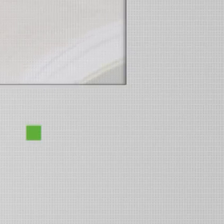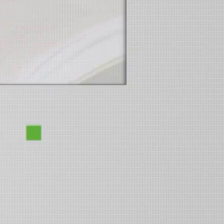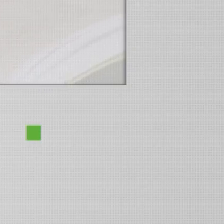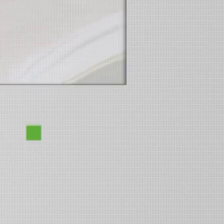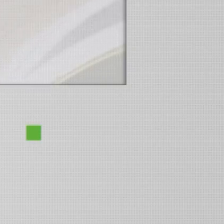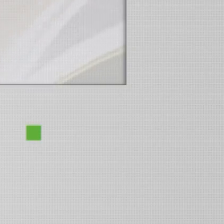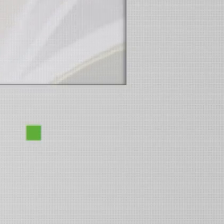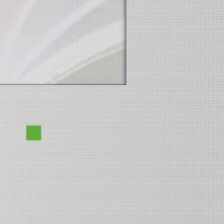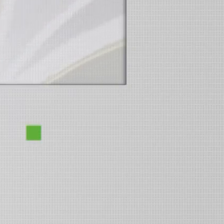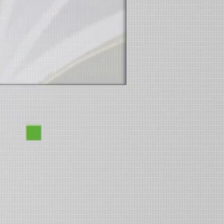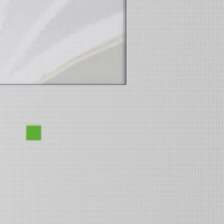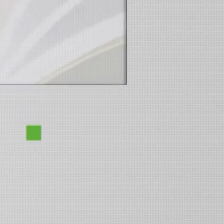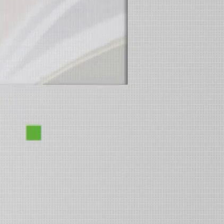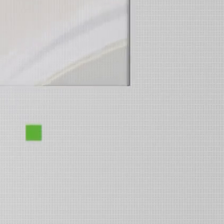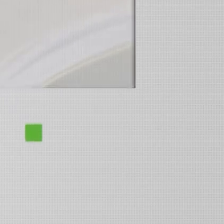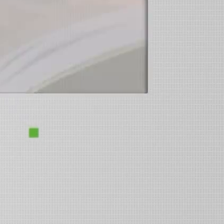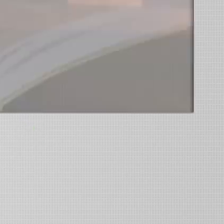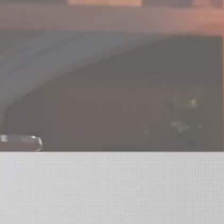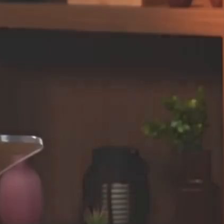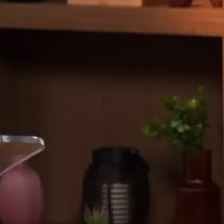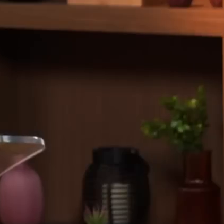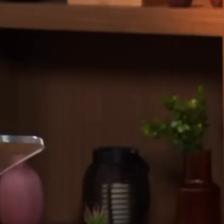tua boca é verdade.